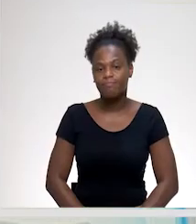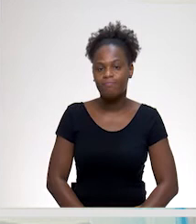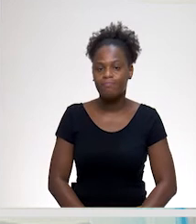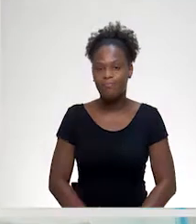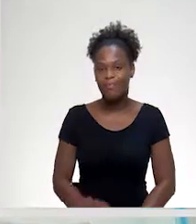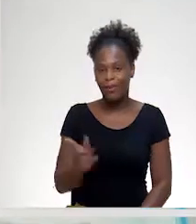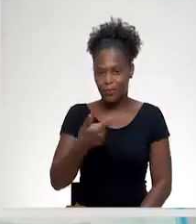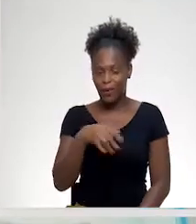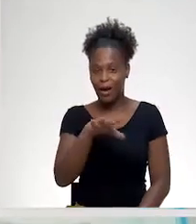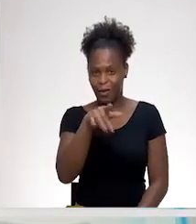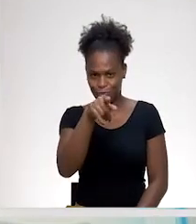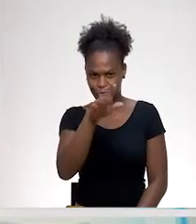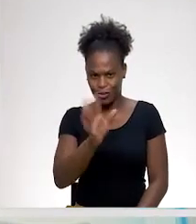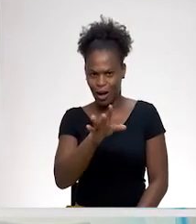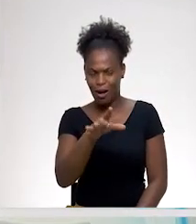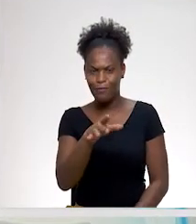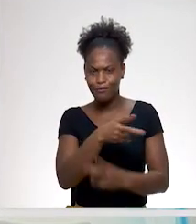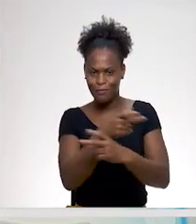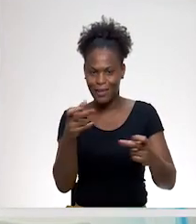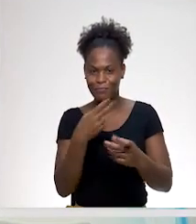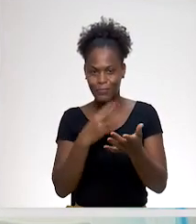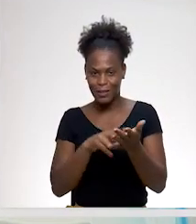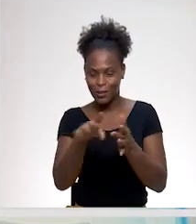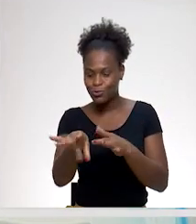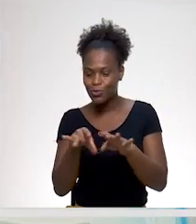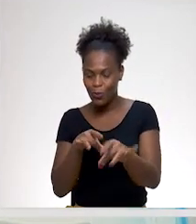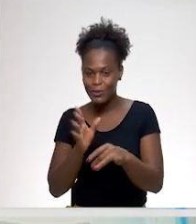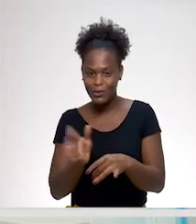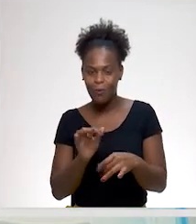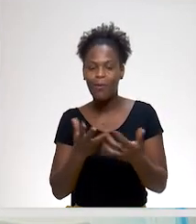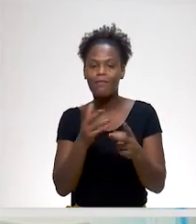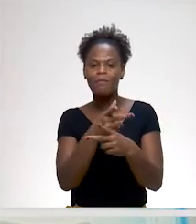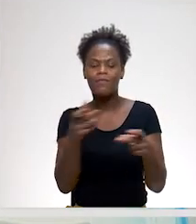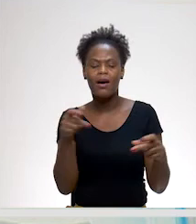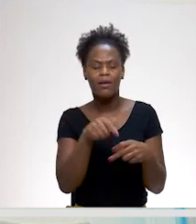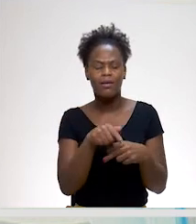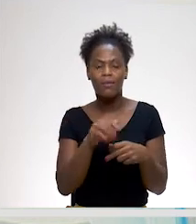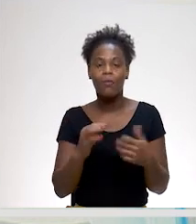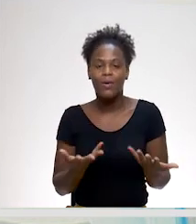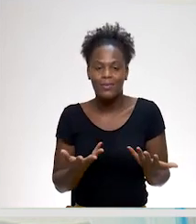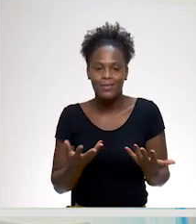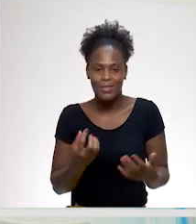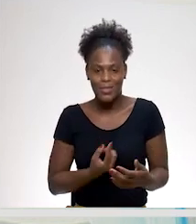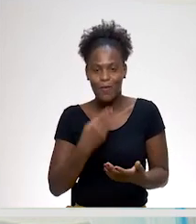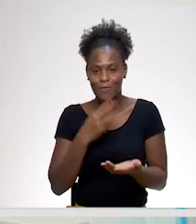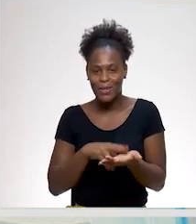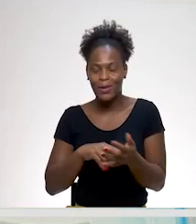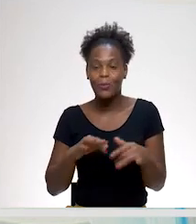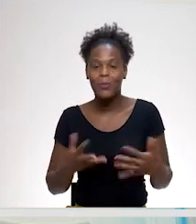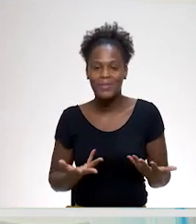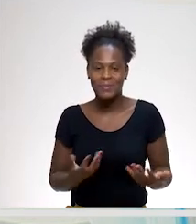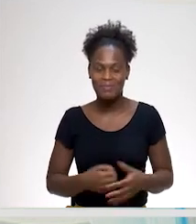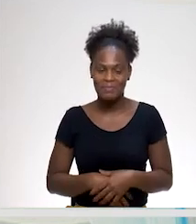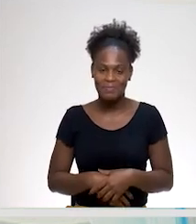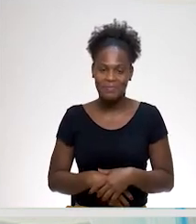E então, selecionaram as opções verdadeiras? Quais das afirmações aí é que são